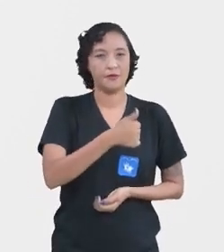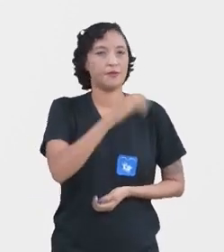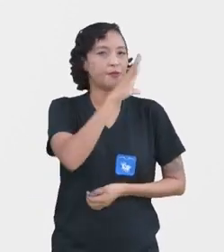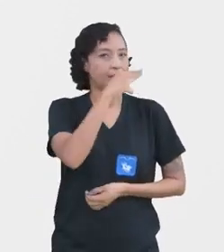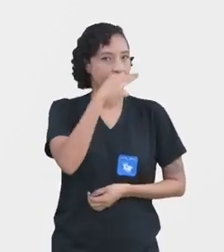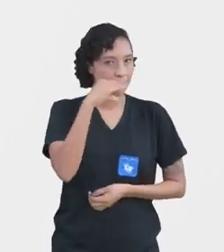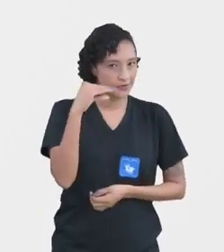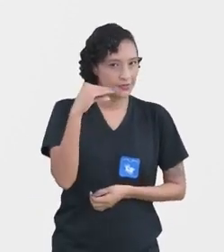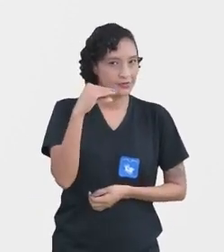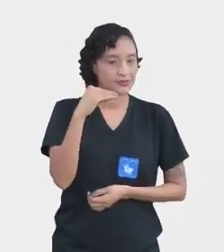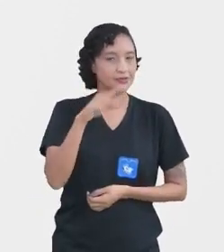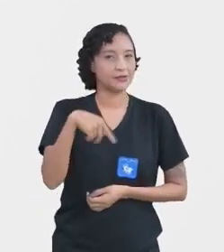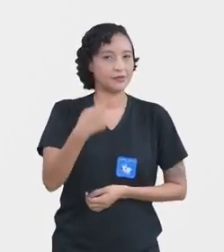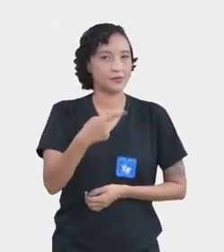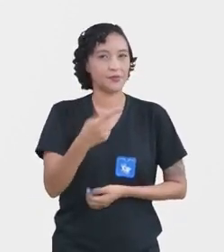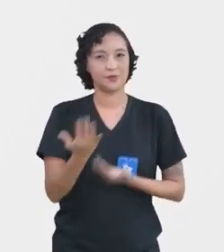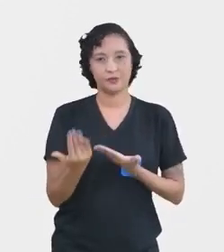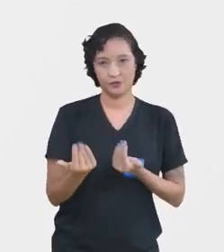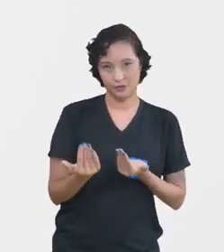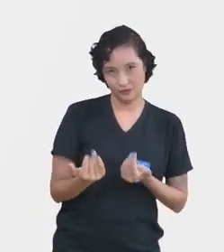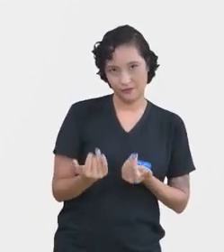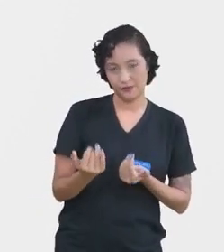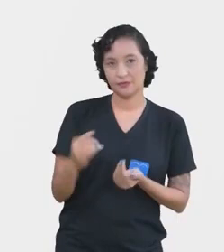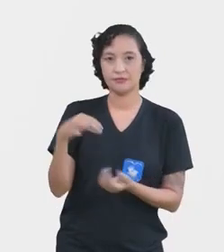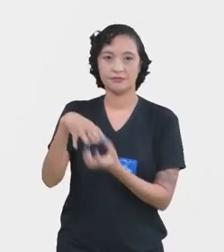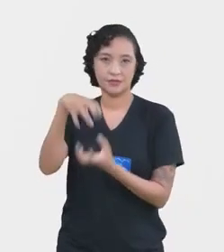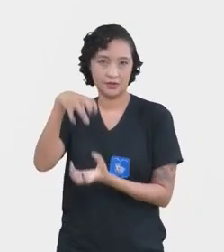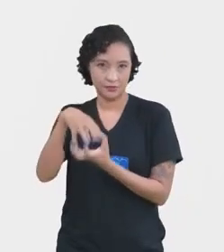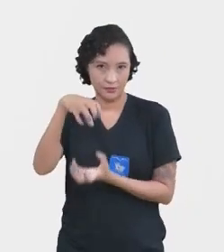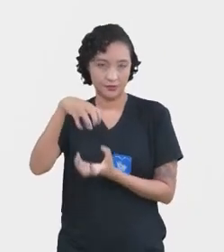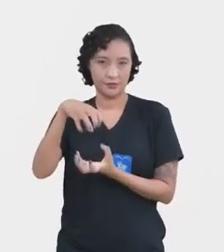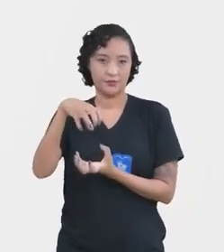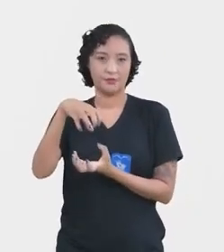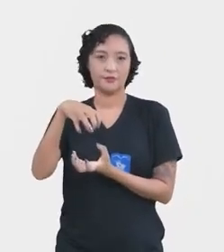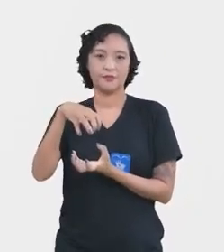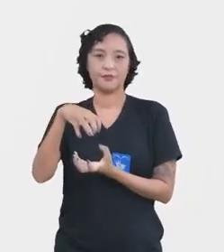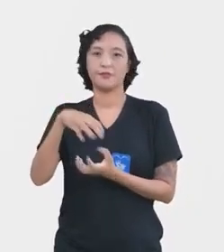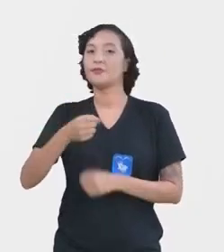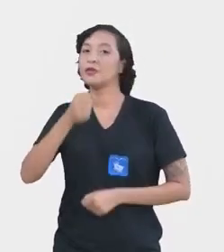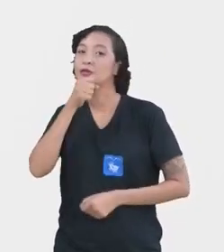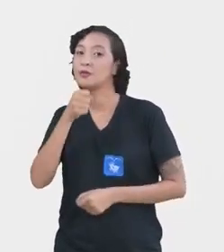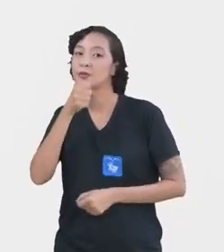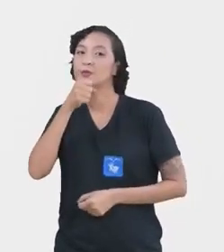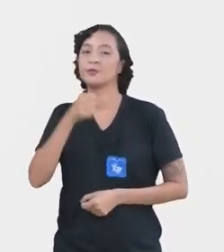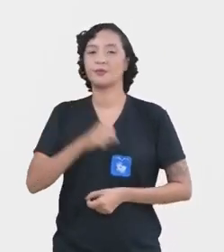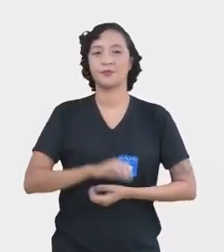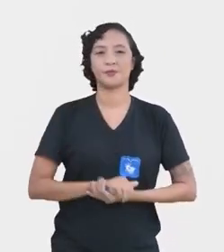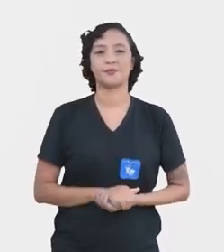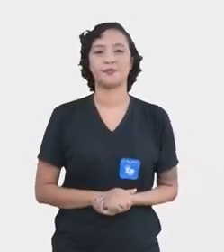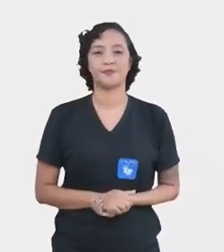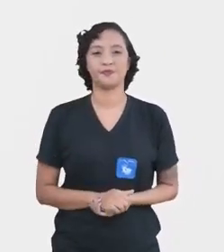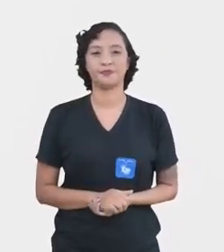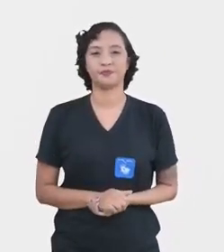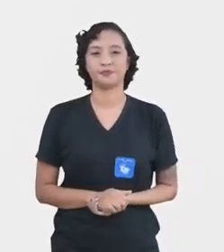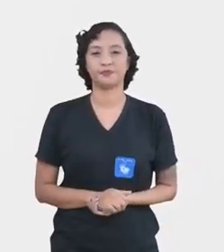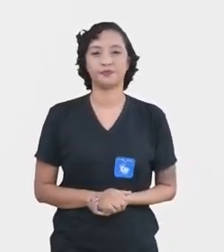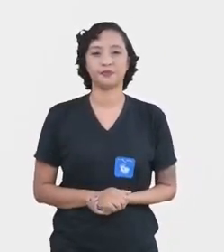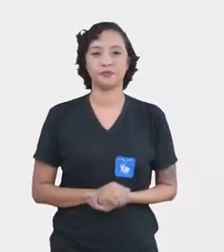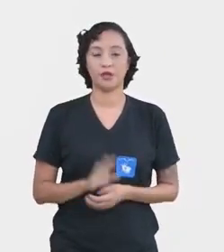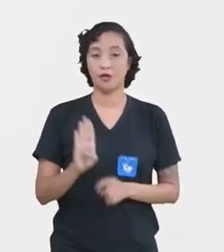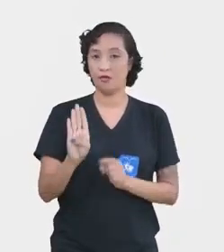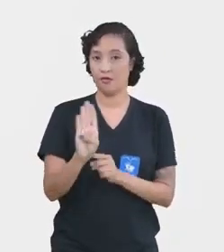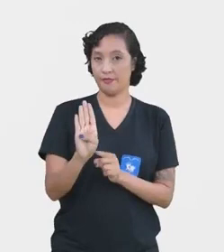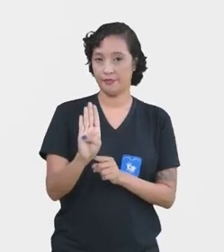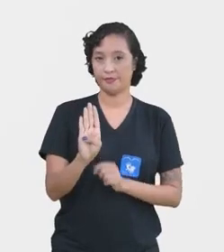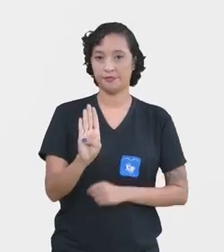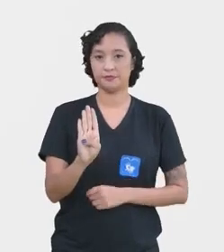fase, infância, segunda, adolescência, terceira, adulto e termina com idoso. Como segunda opção,